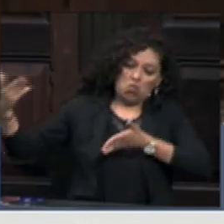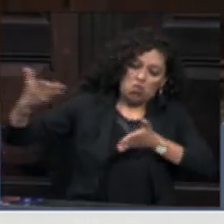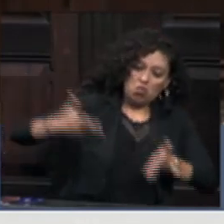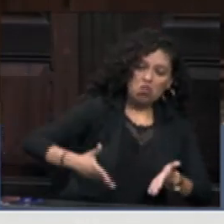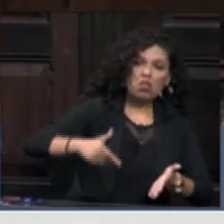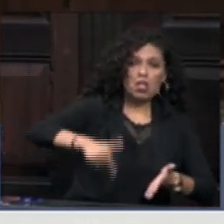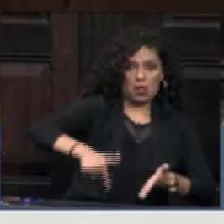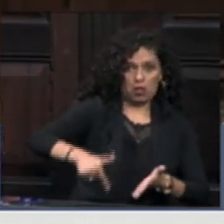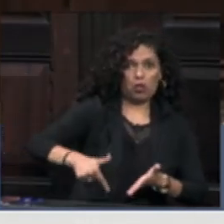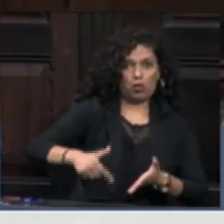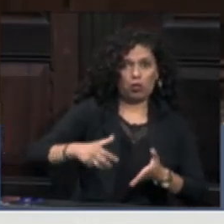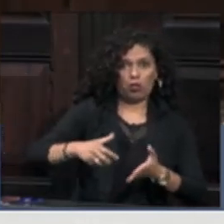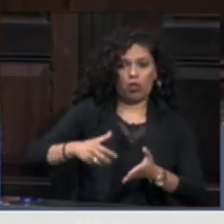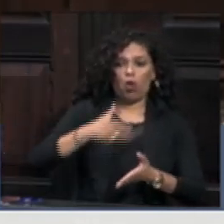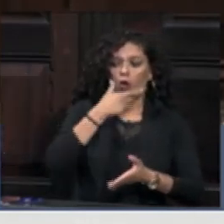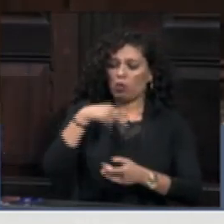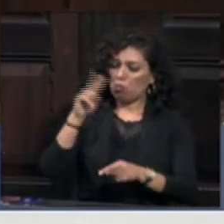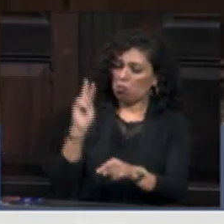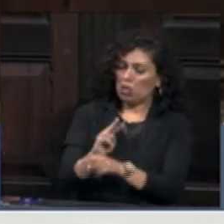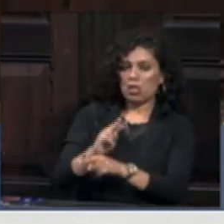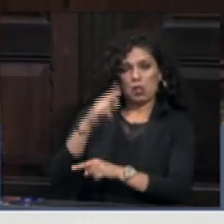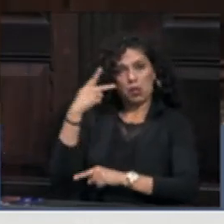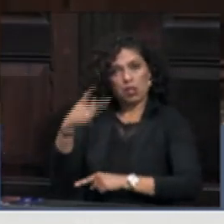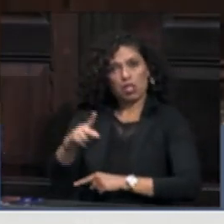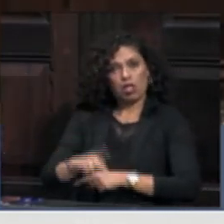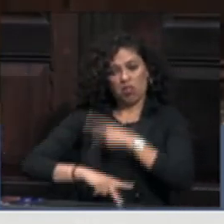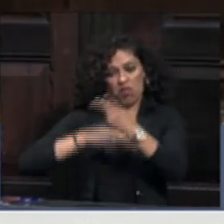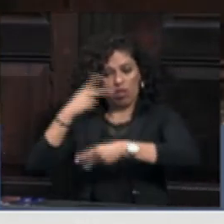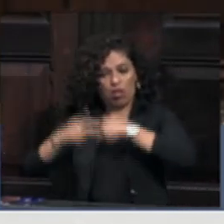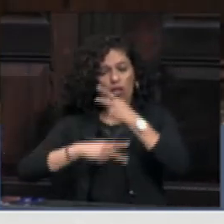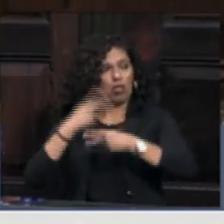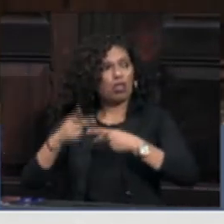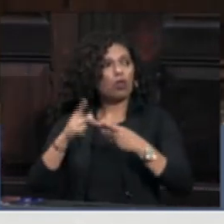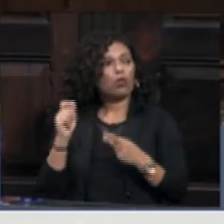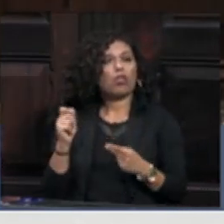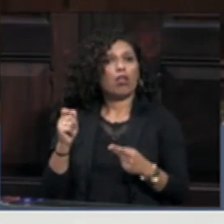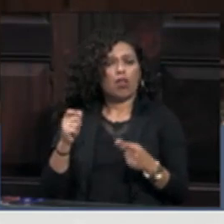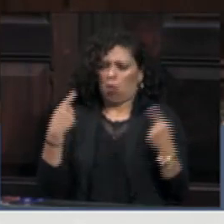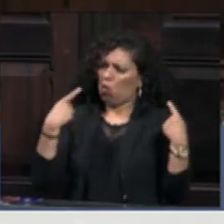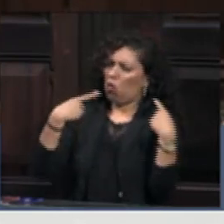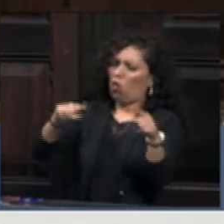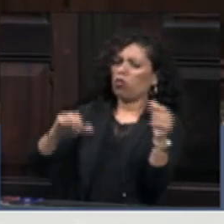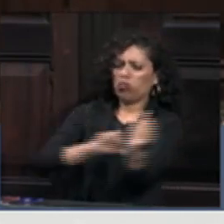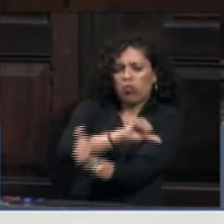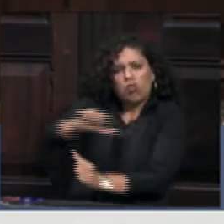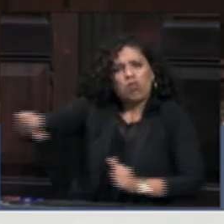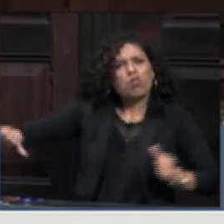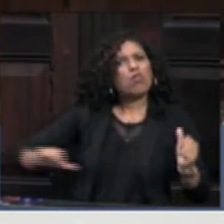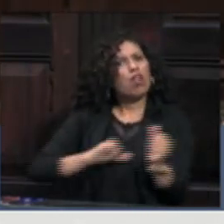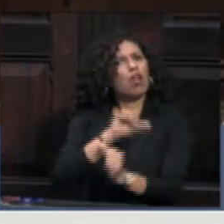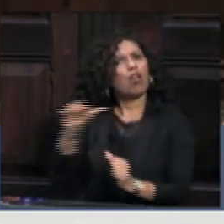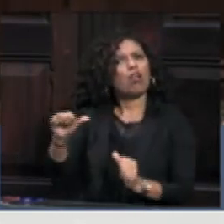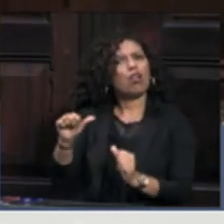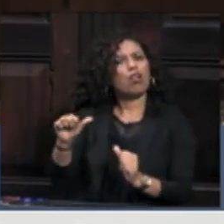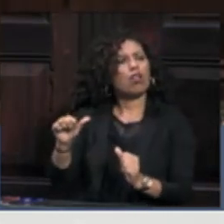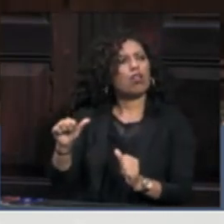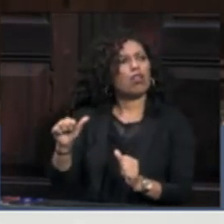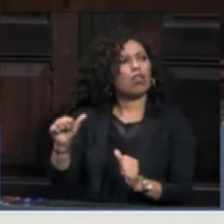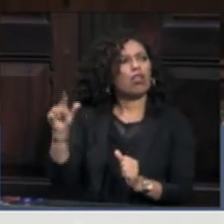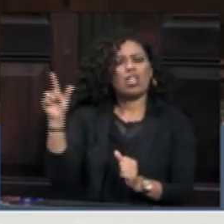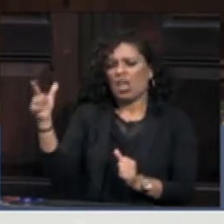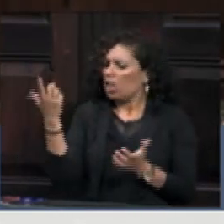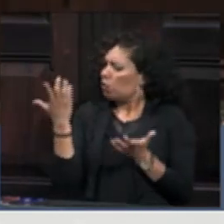através de representantes seus, e diz que é contra a privatização da SEDAI, que ele não